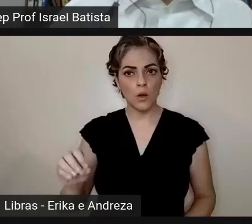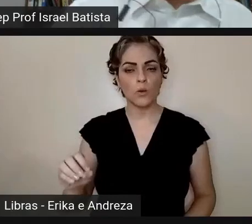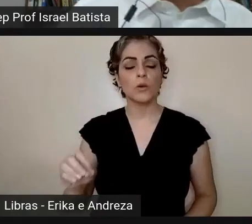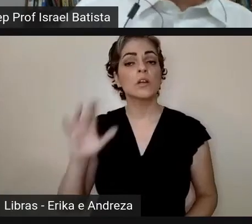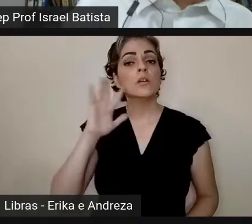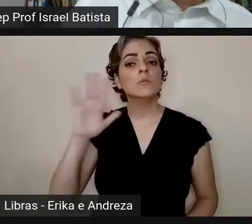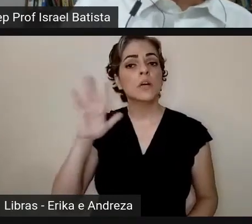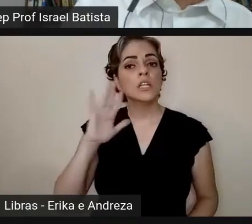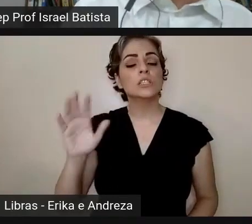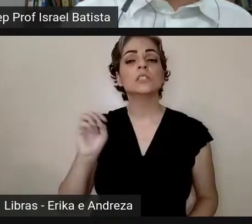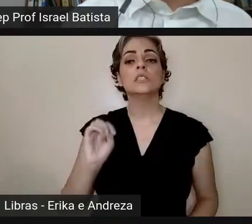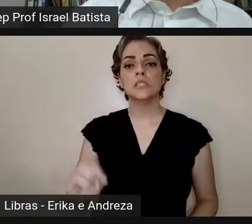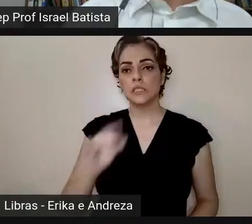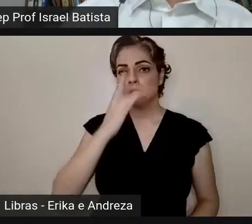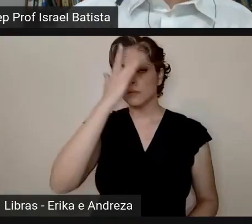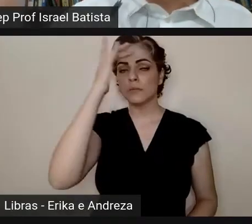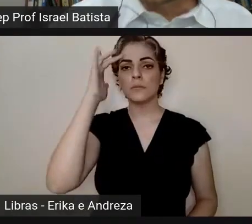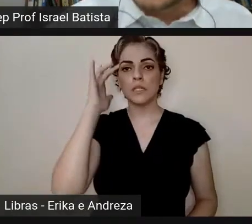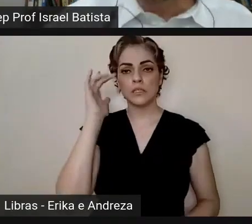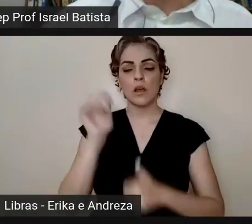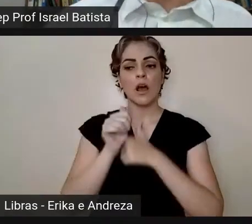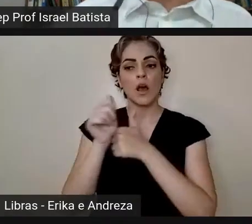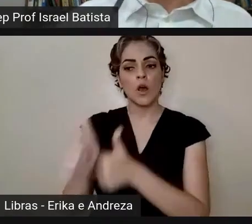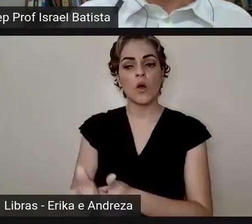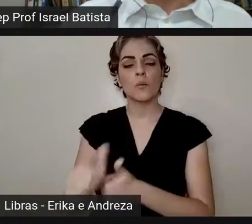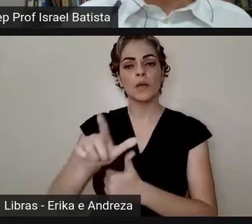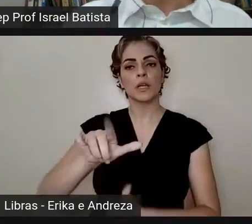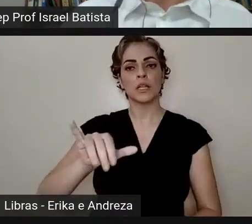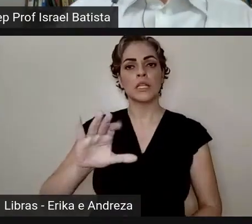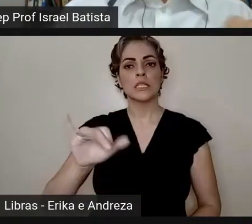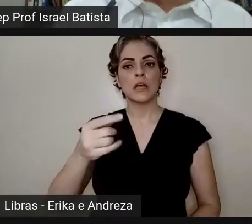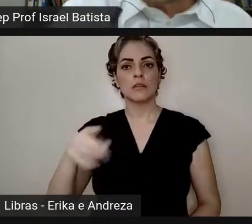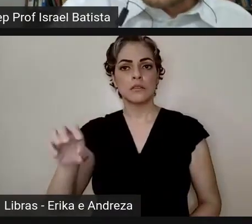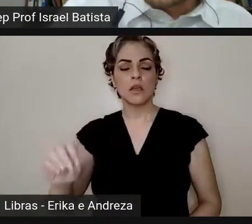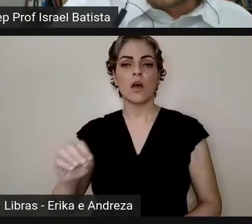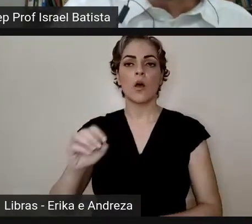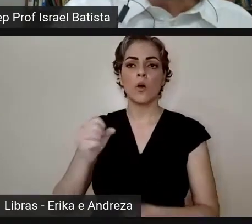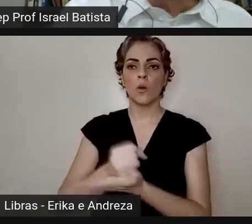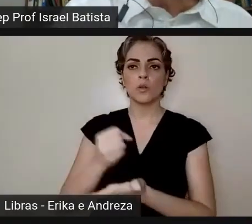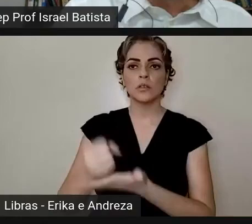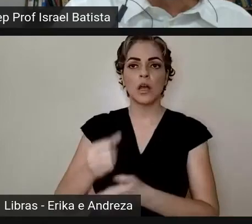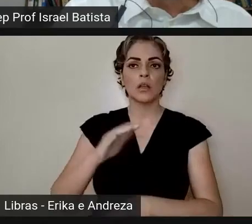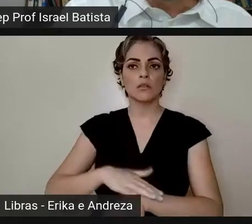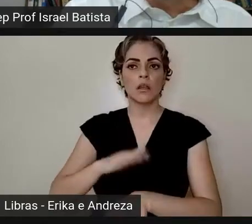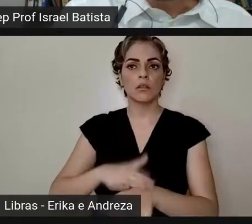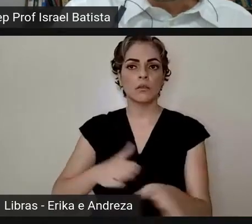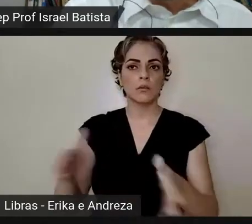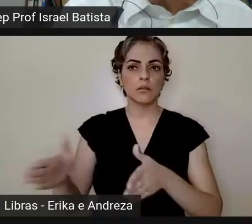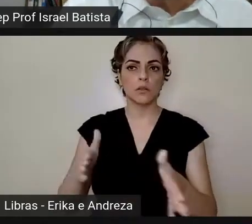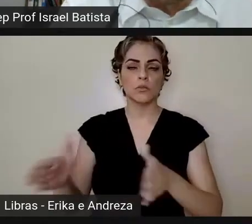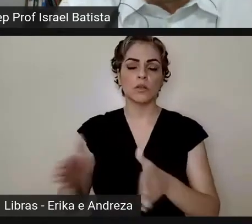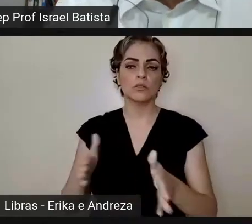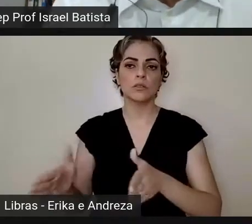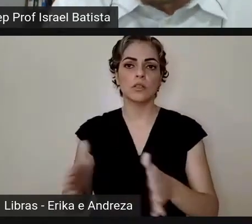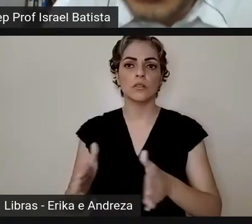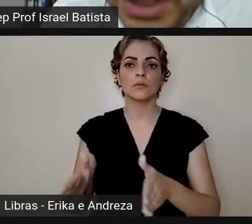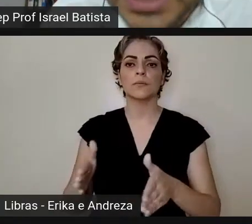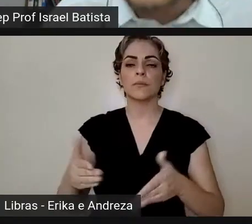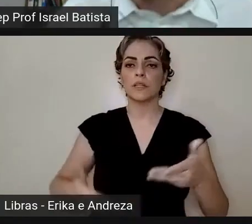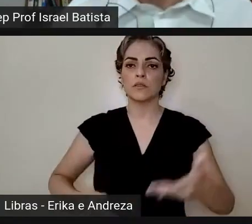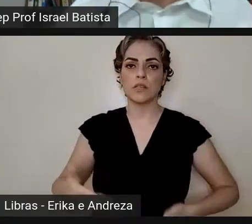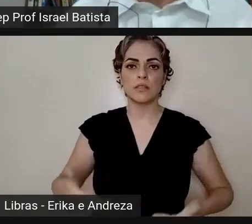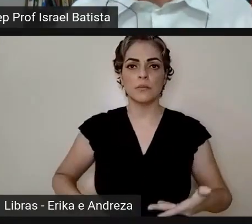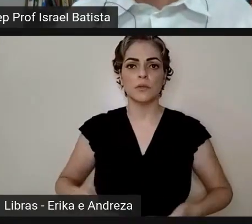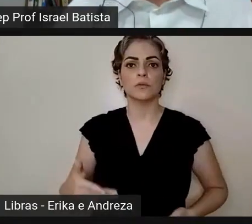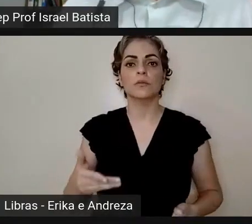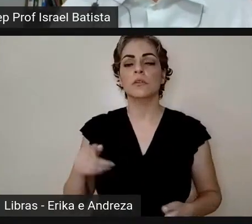o acompanhamento, a condução de licitações, gestão de contratos temporários, são servidores administrativos que estão longe